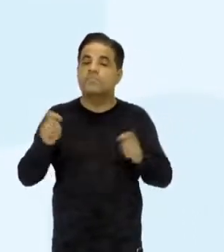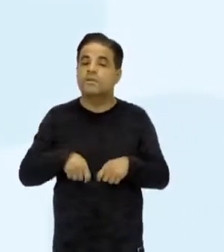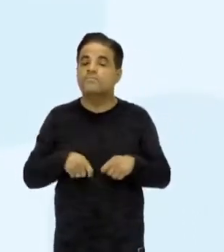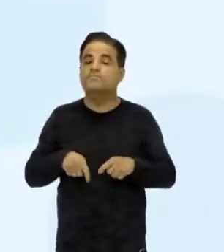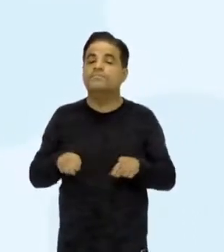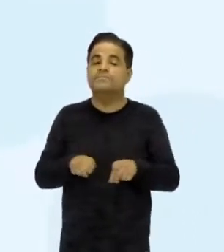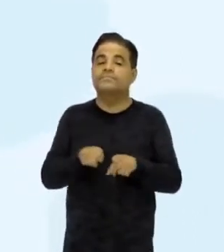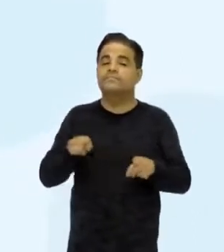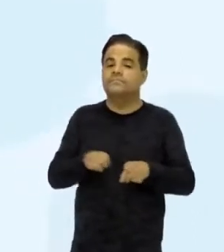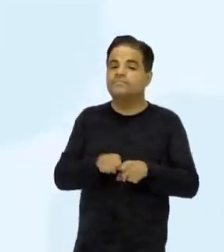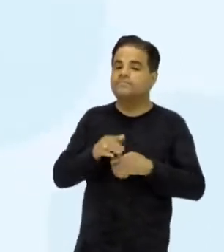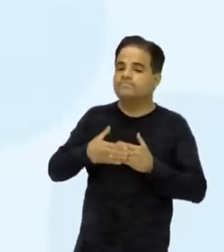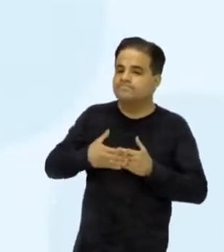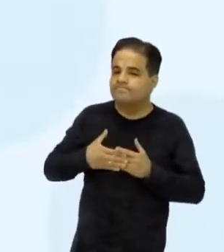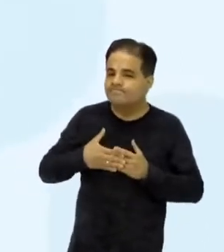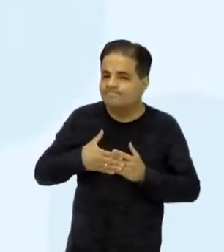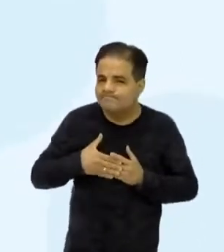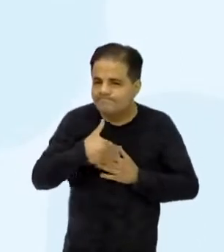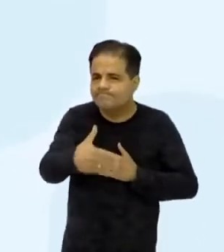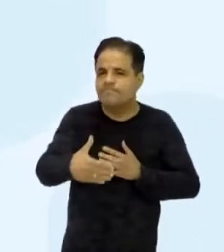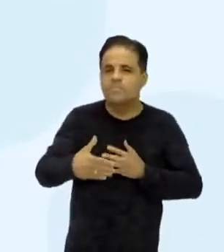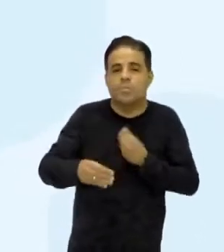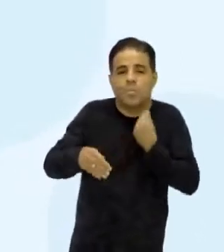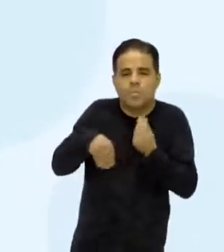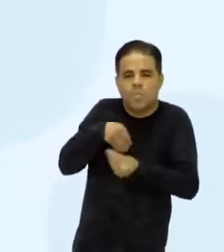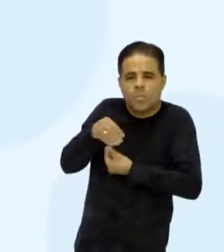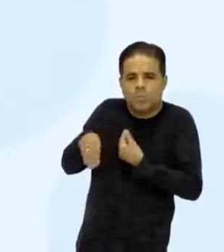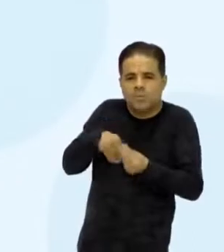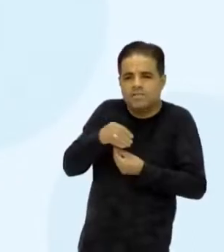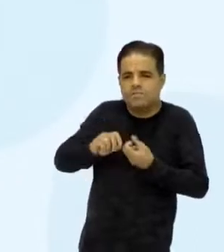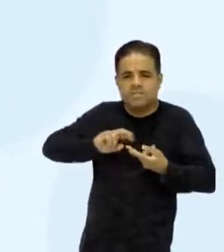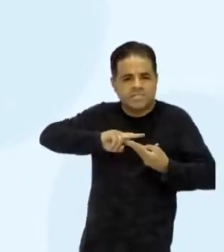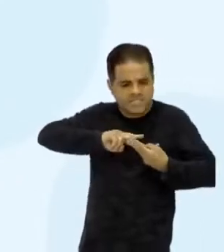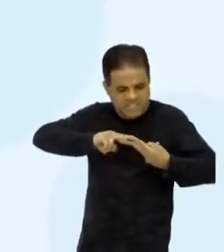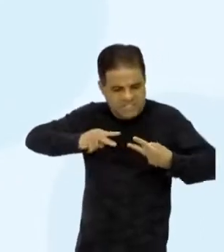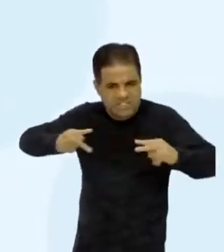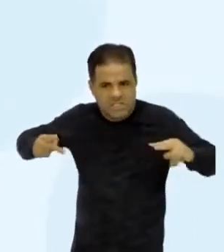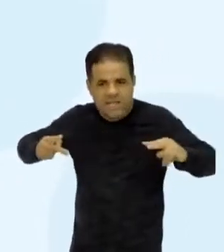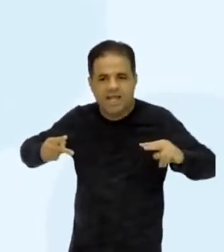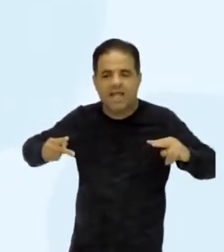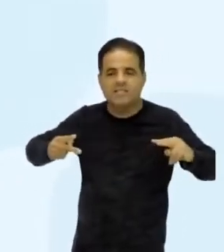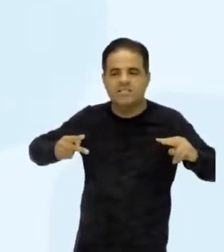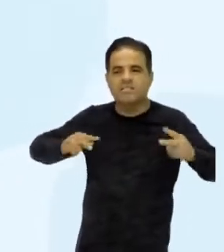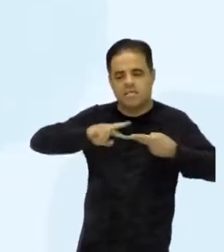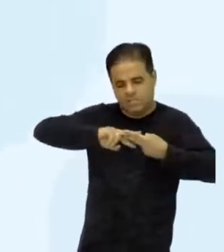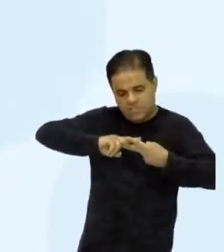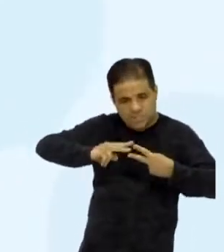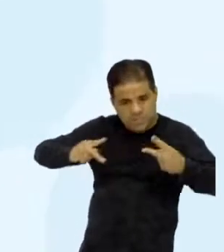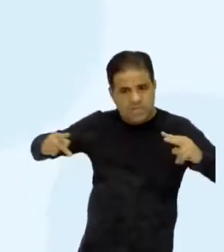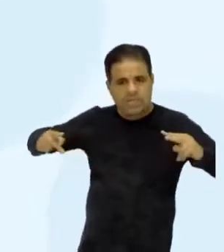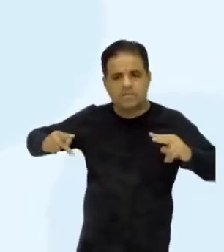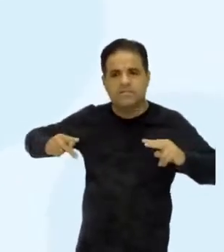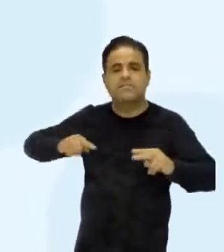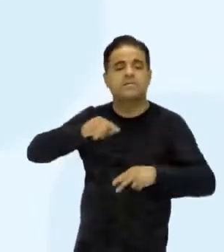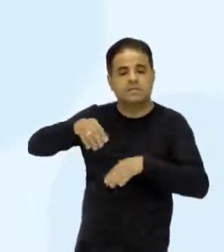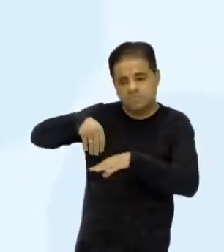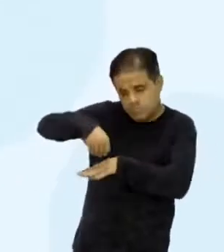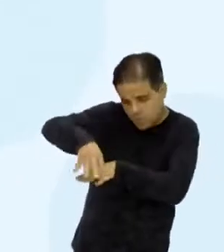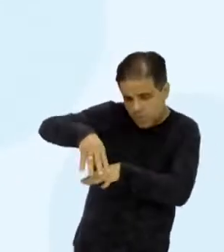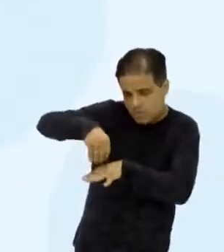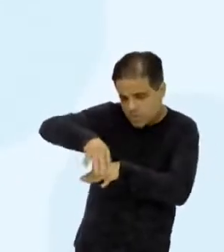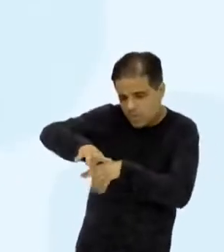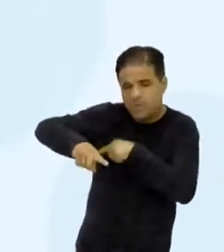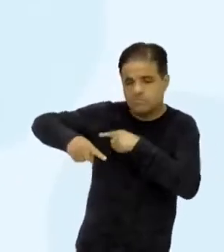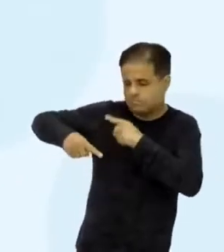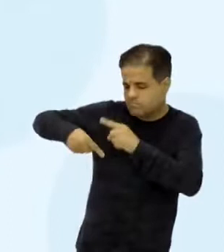também ali através de mutações genéticas, ou seja, se há modificações nos seus genes e essas modificações serem